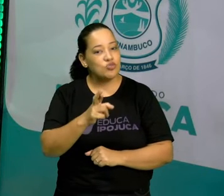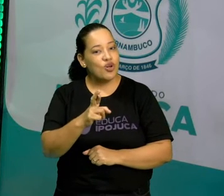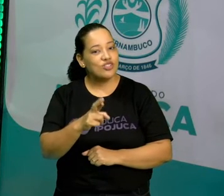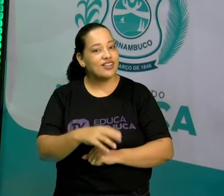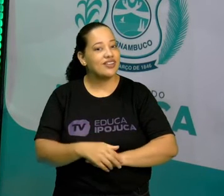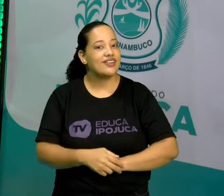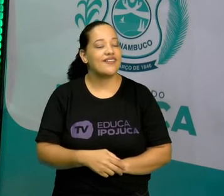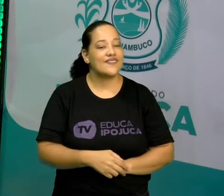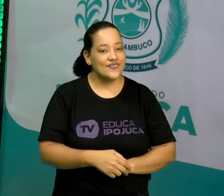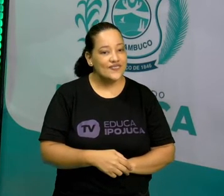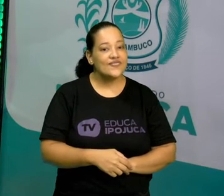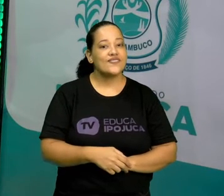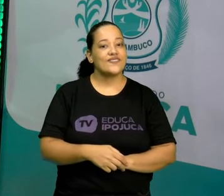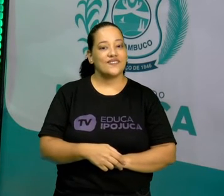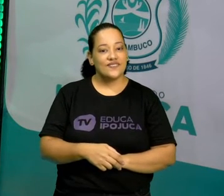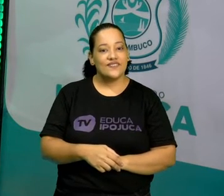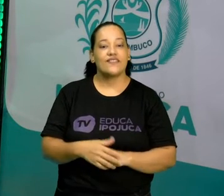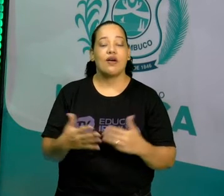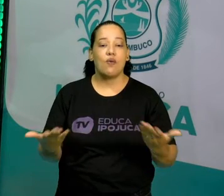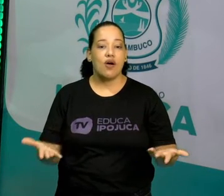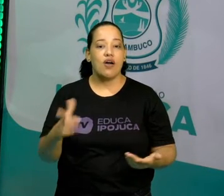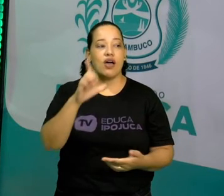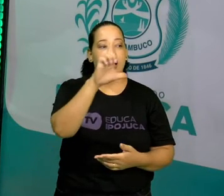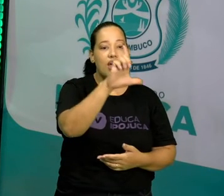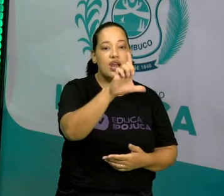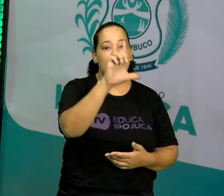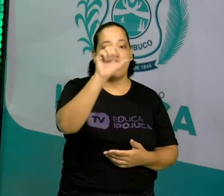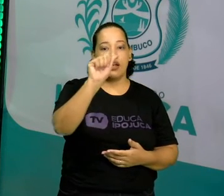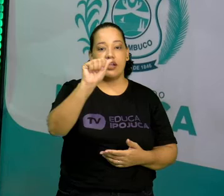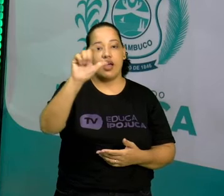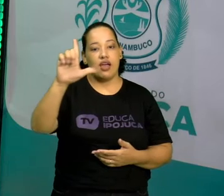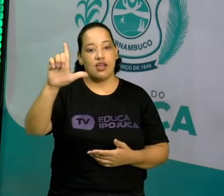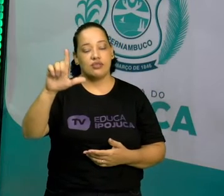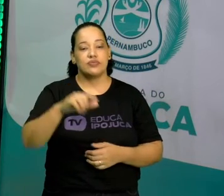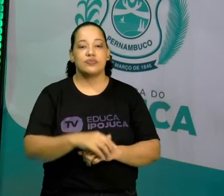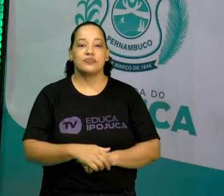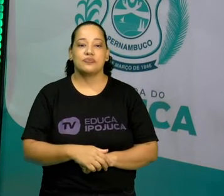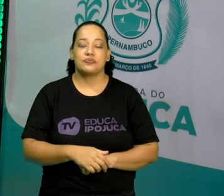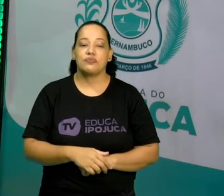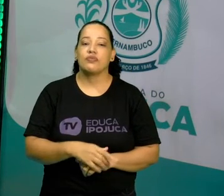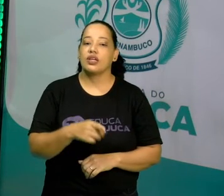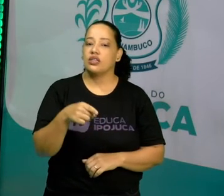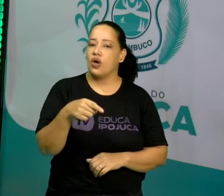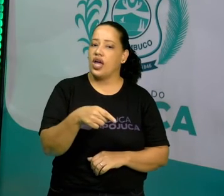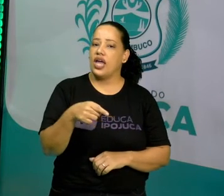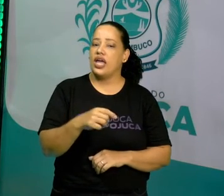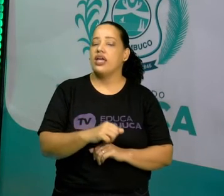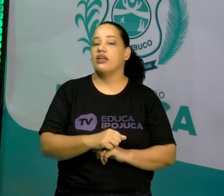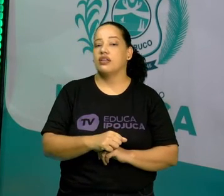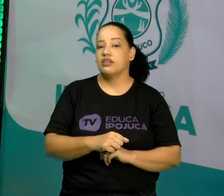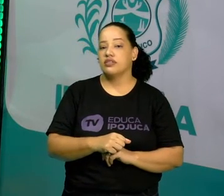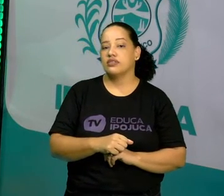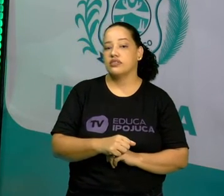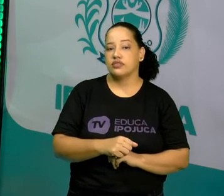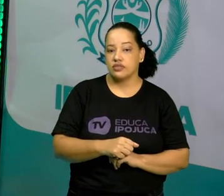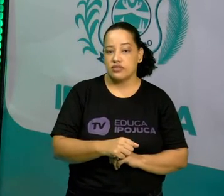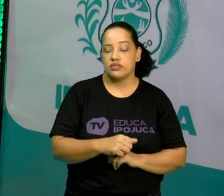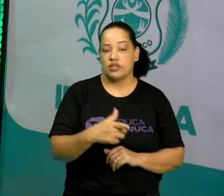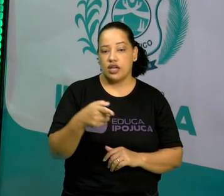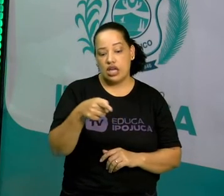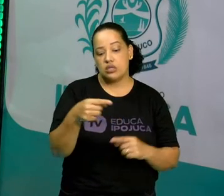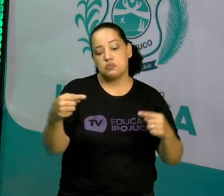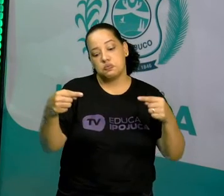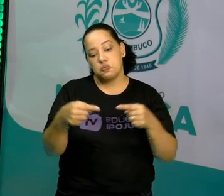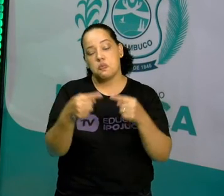Sim, é o caso LAO ou LAL. Então, esses dois triângulos também são